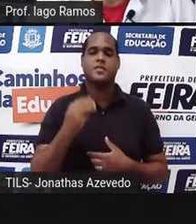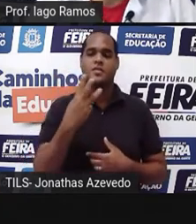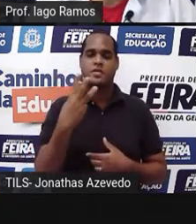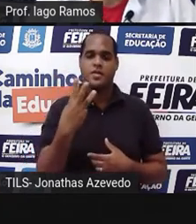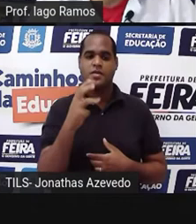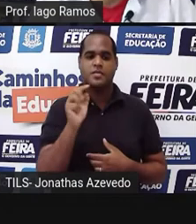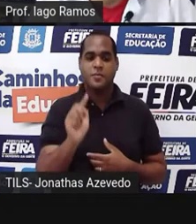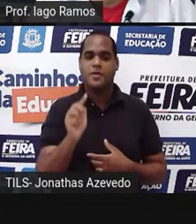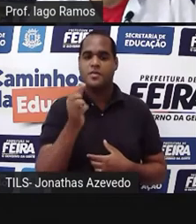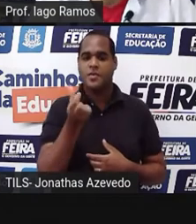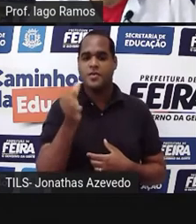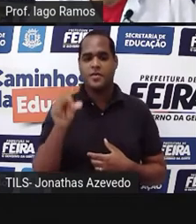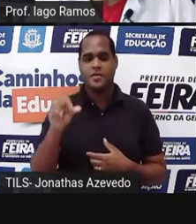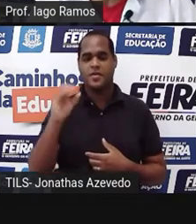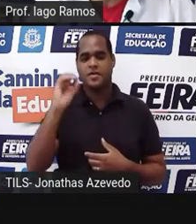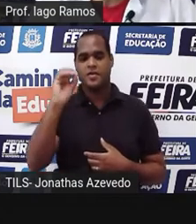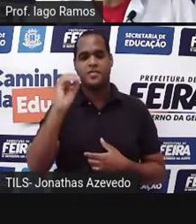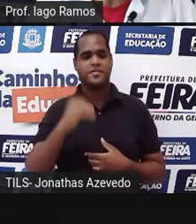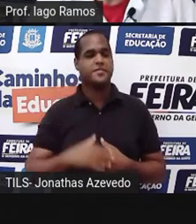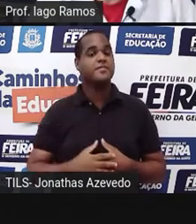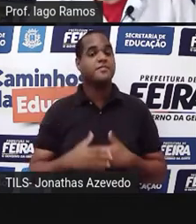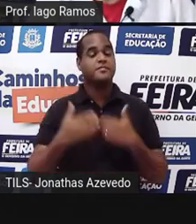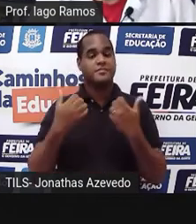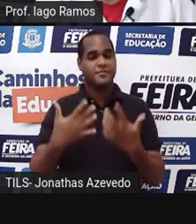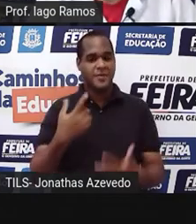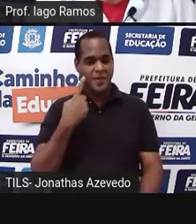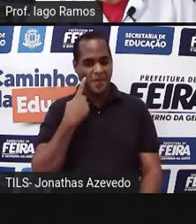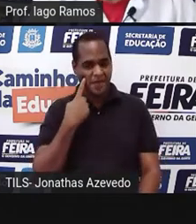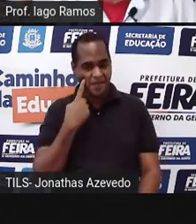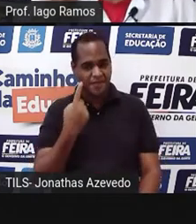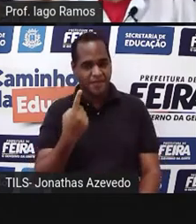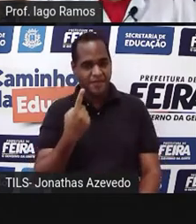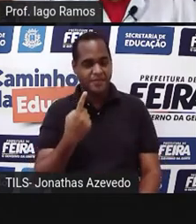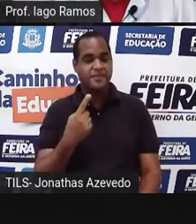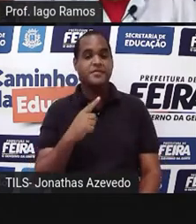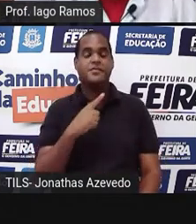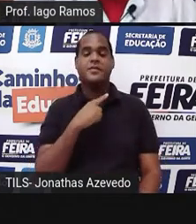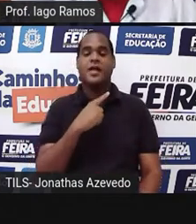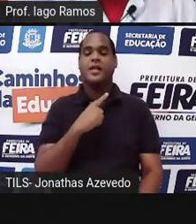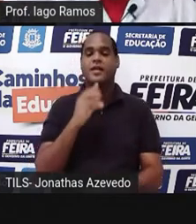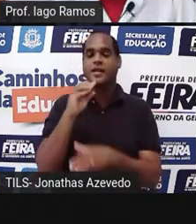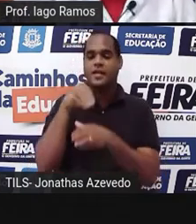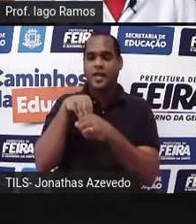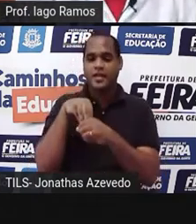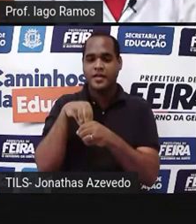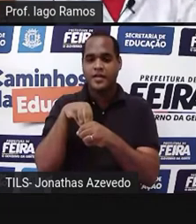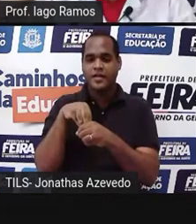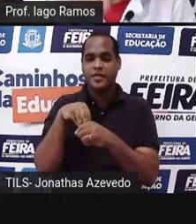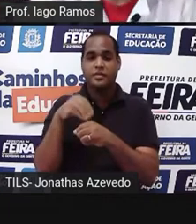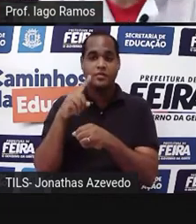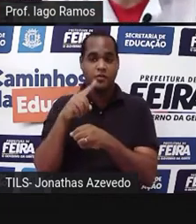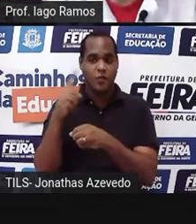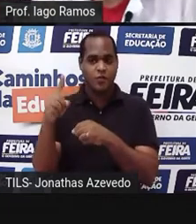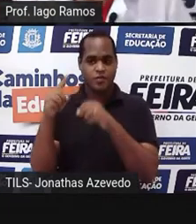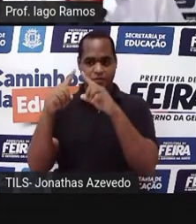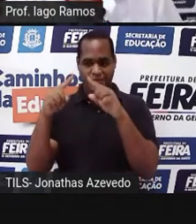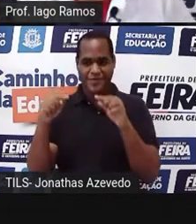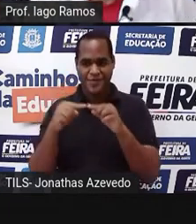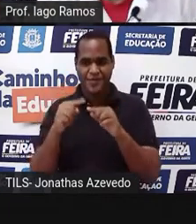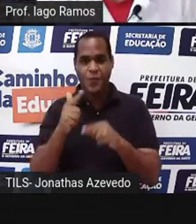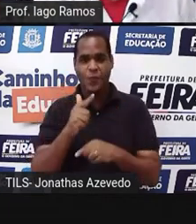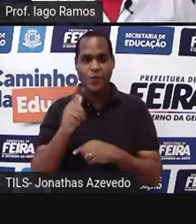36,69 graus. Agora, olhe os ângulos internos no outro triângulo maior.